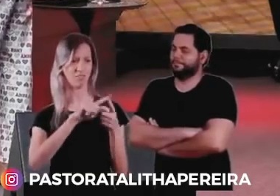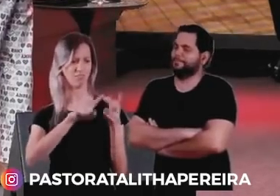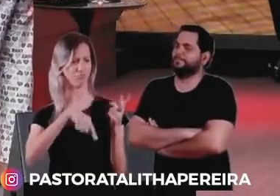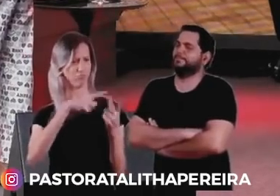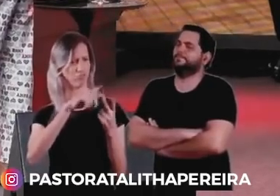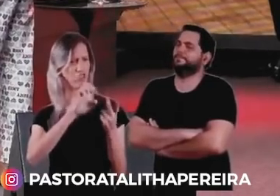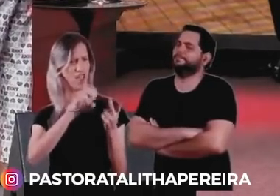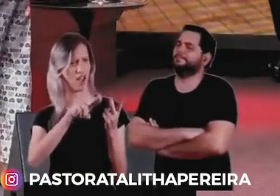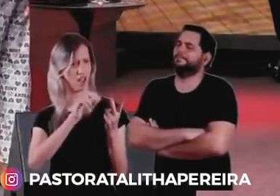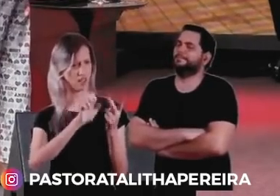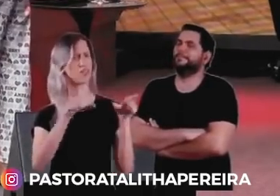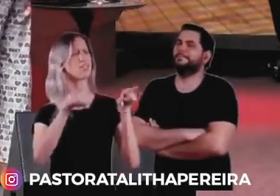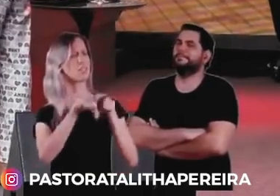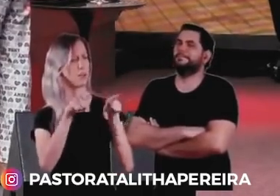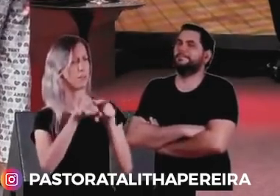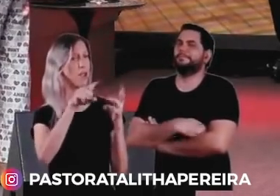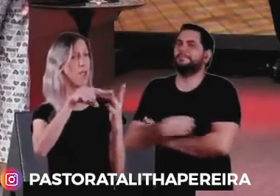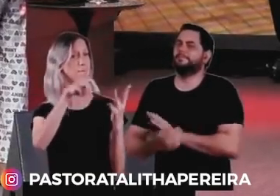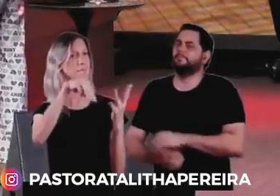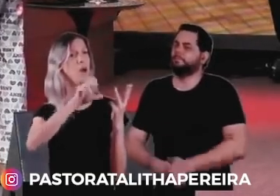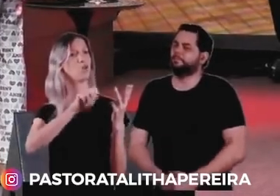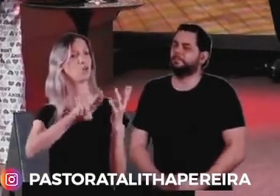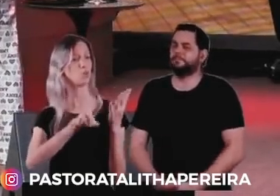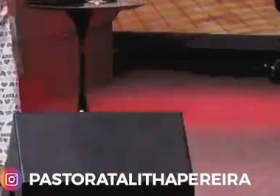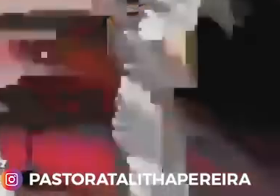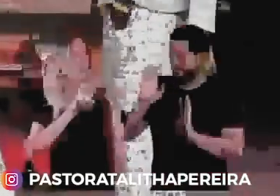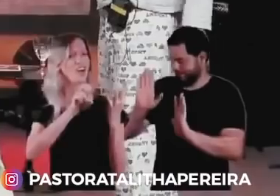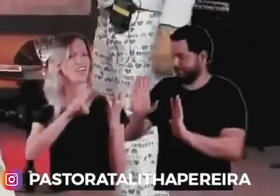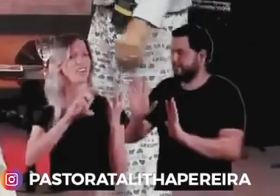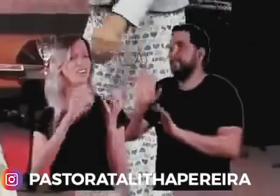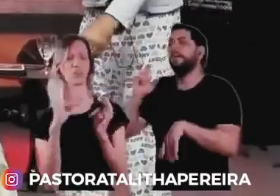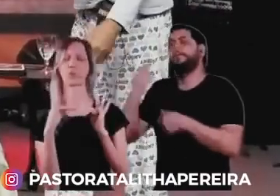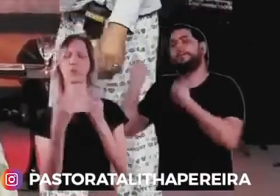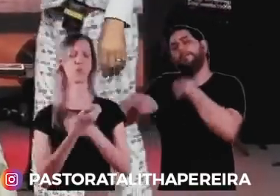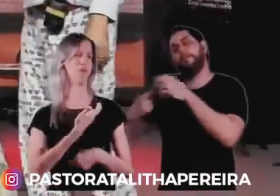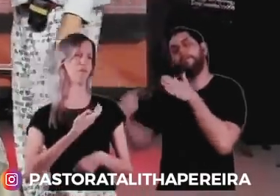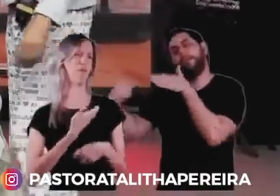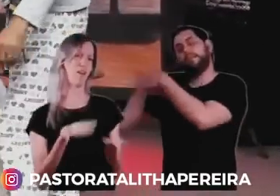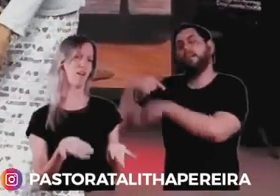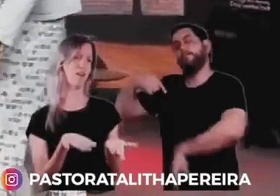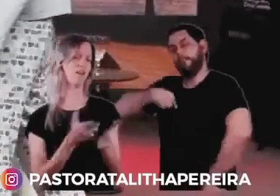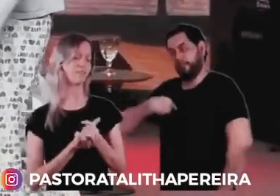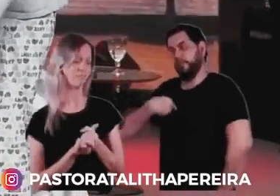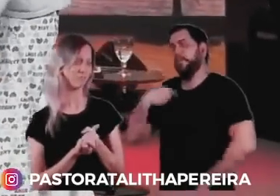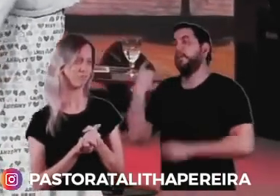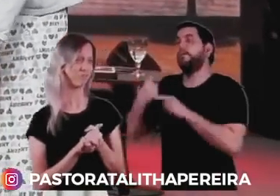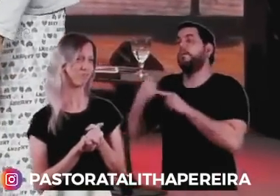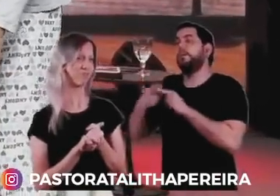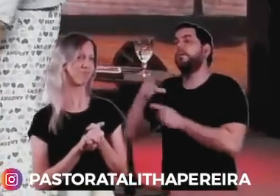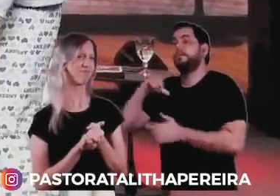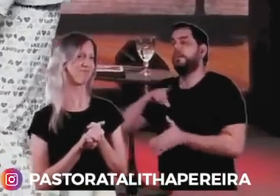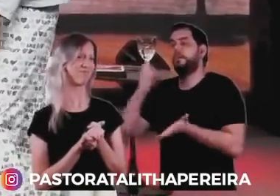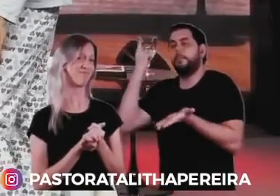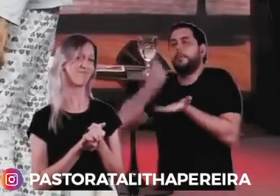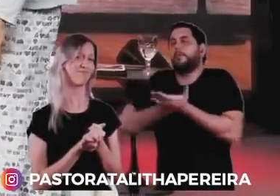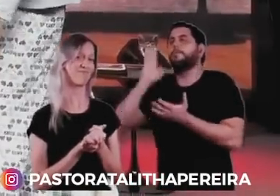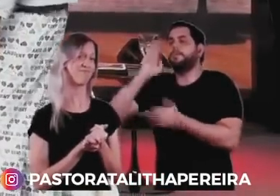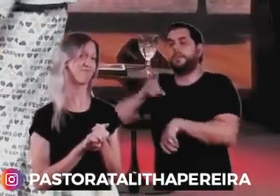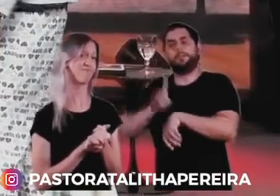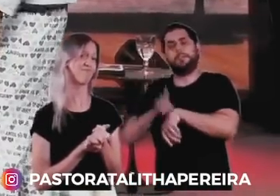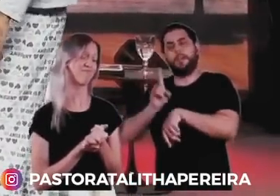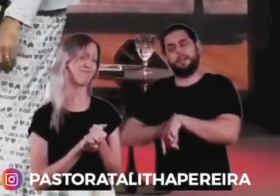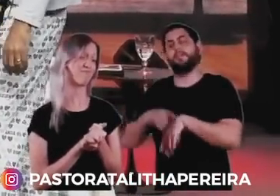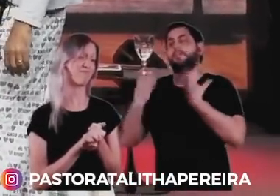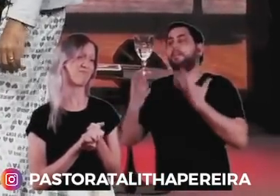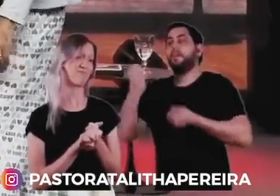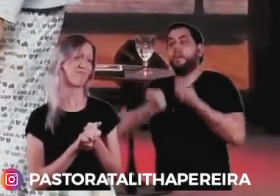e, lógico, né, pastora Manu e a pastora Vanessa. Deixa eu dizer uma coisa, era pra você ter me consultado, filha, porque eu tenho um compromisso justamente desse horário.